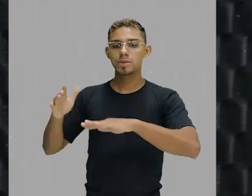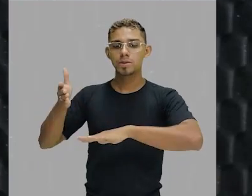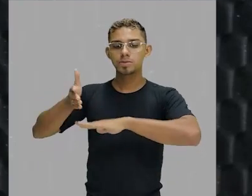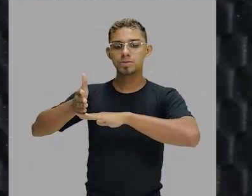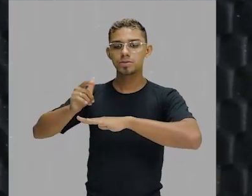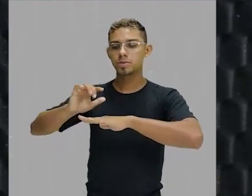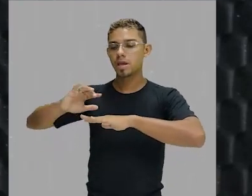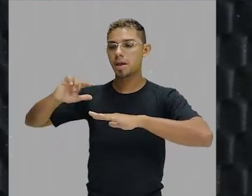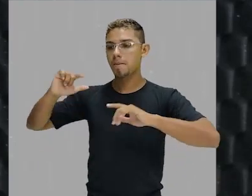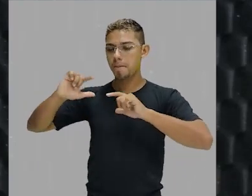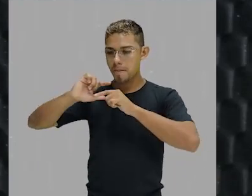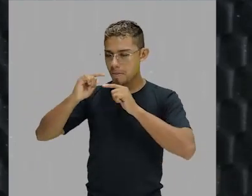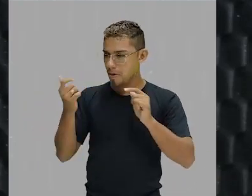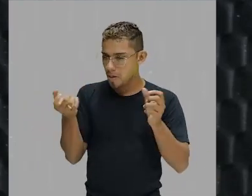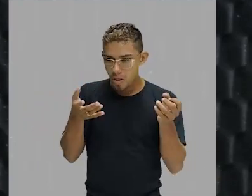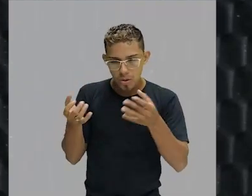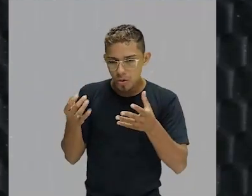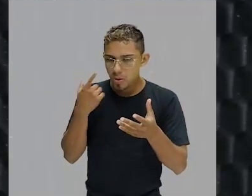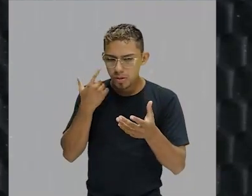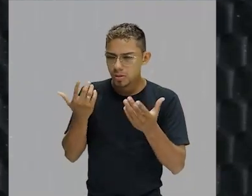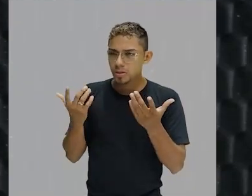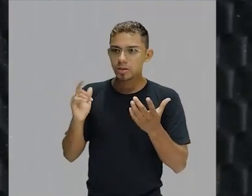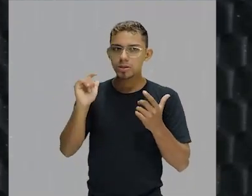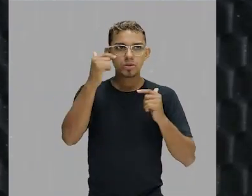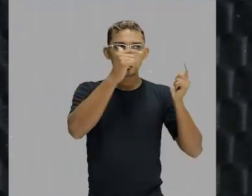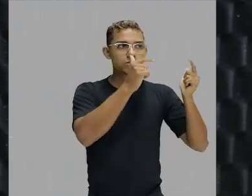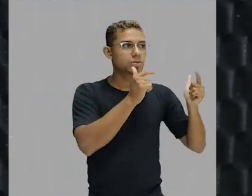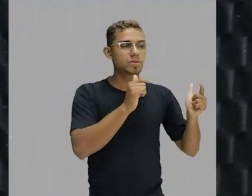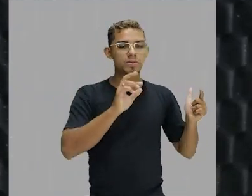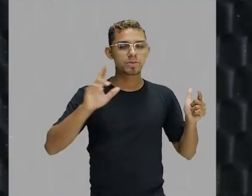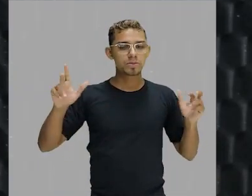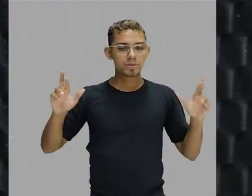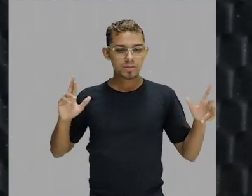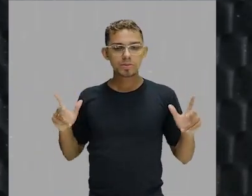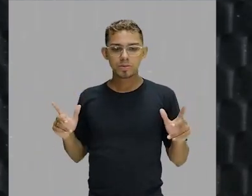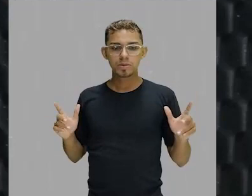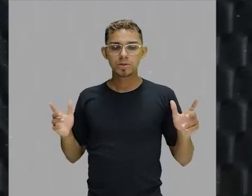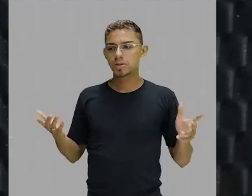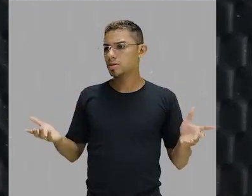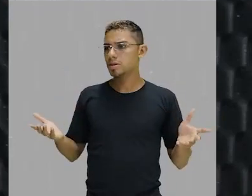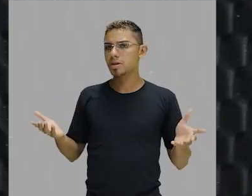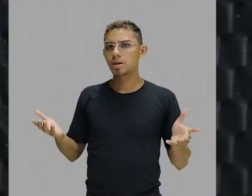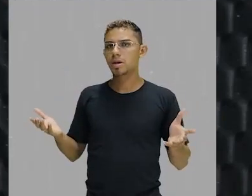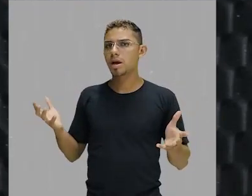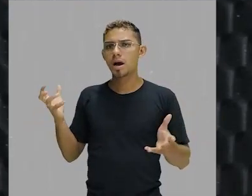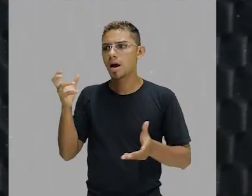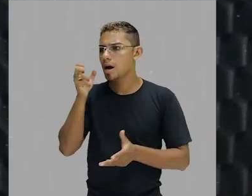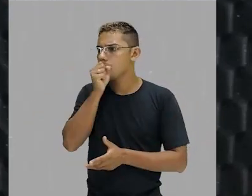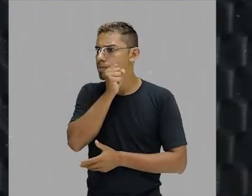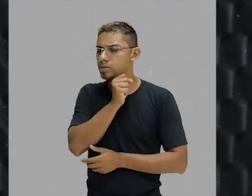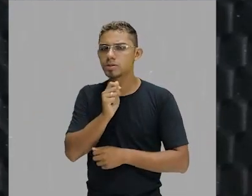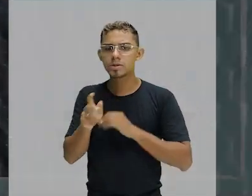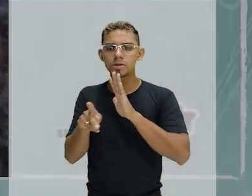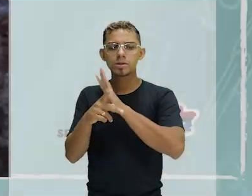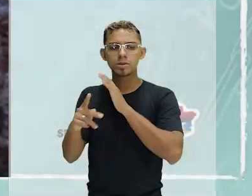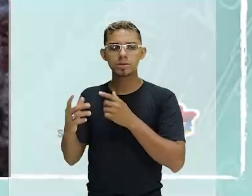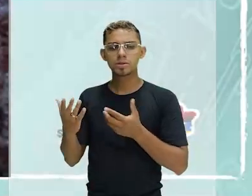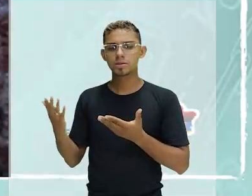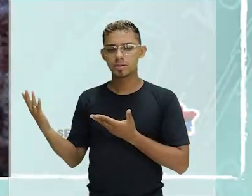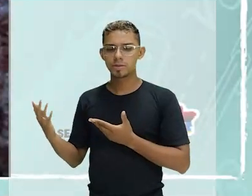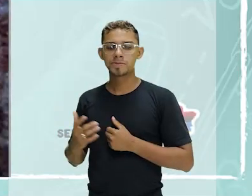com a arquitetura moderna, que quebra com todos os paradigmas. E, tão jovem, virou patrimônio material